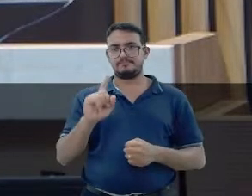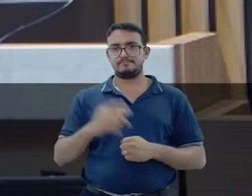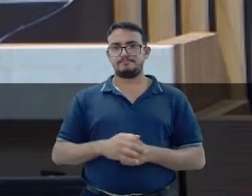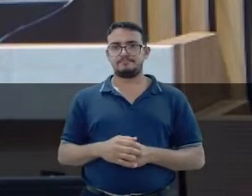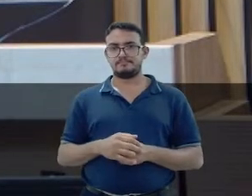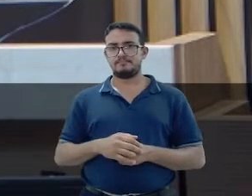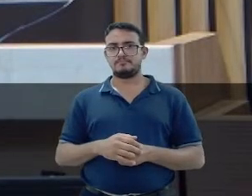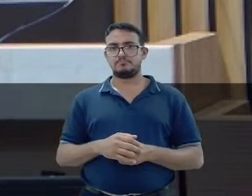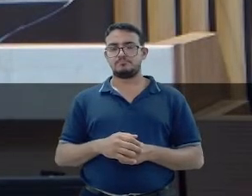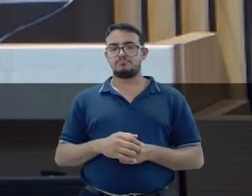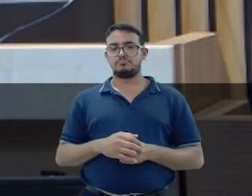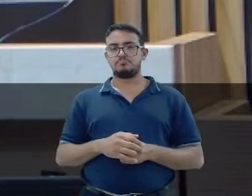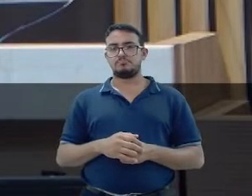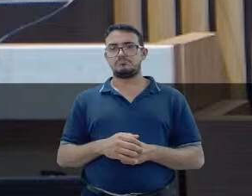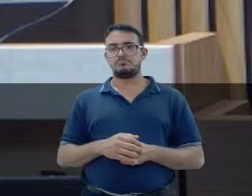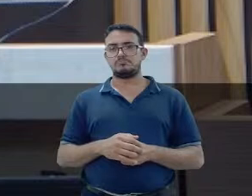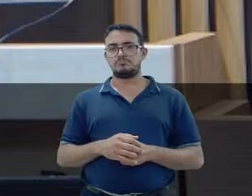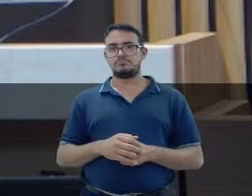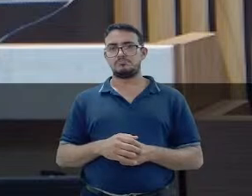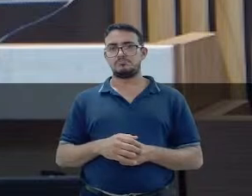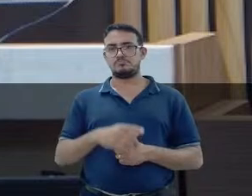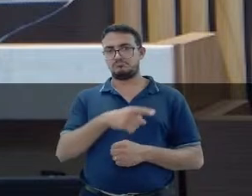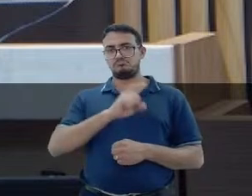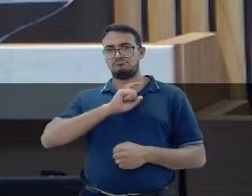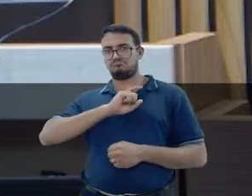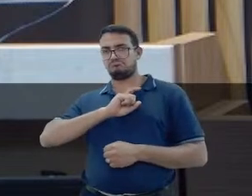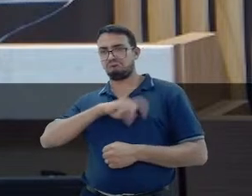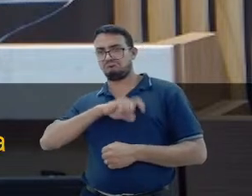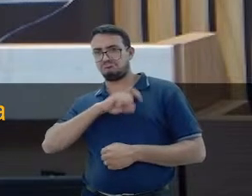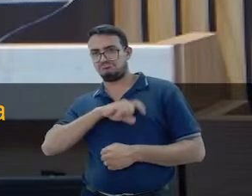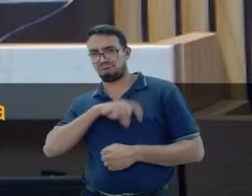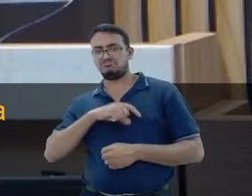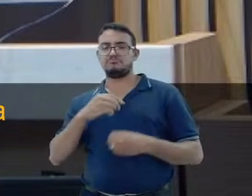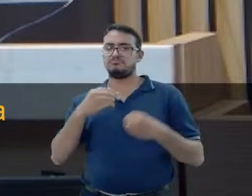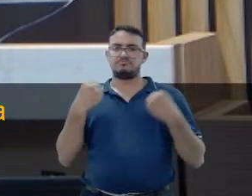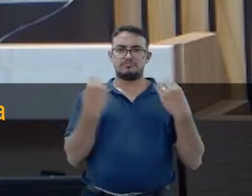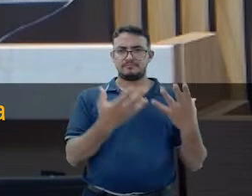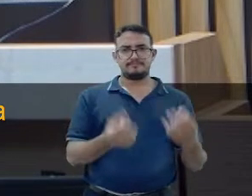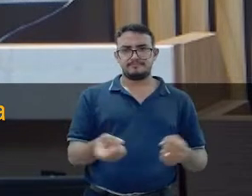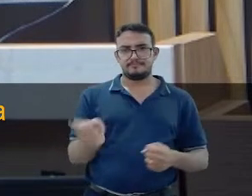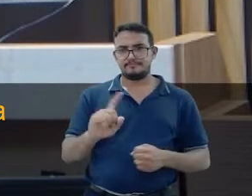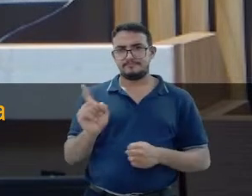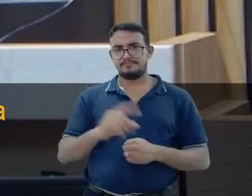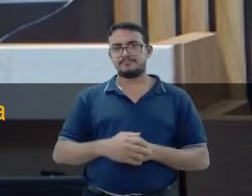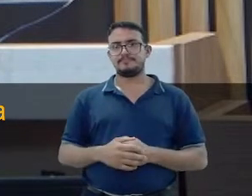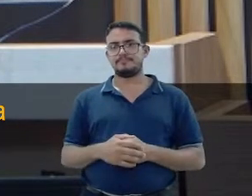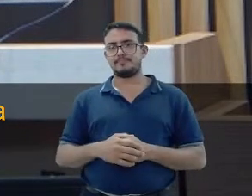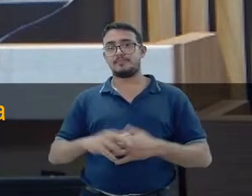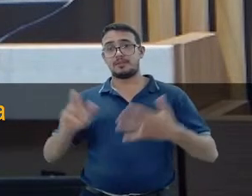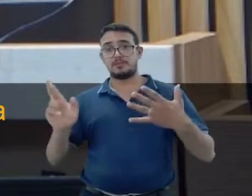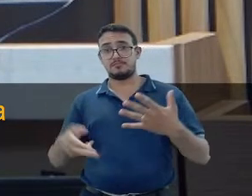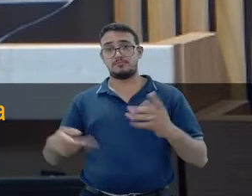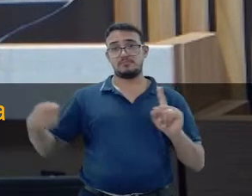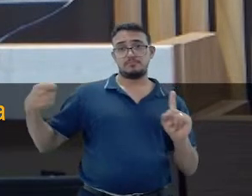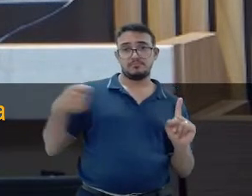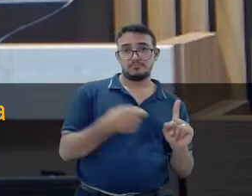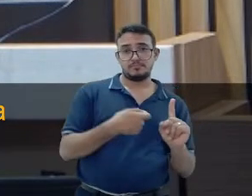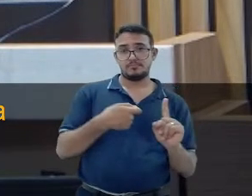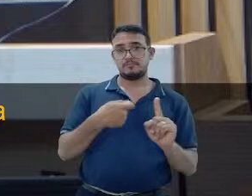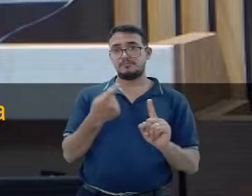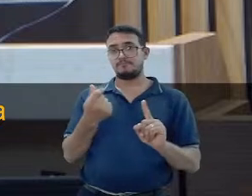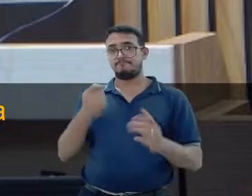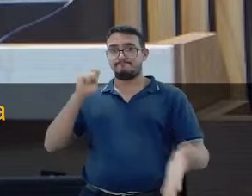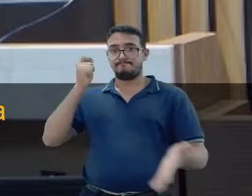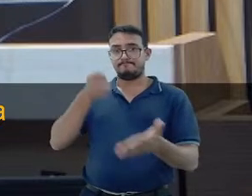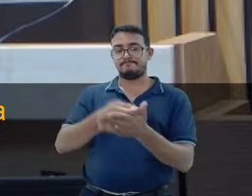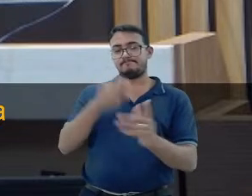nego provimento. Litigância de má-fé, nego provimento. Recurso da autora, dano moral,